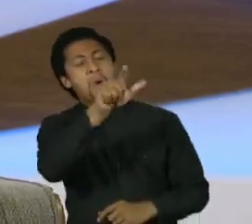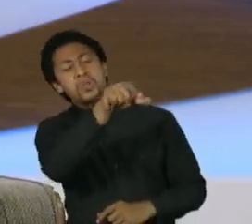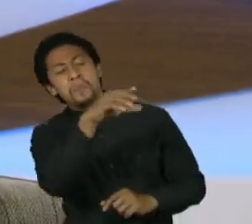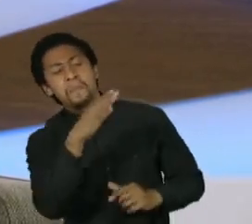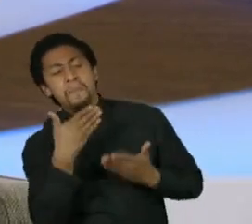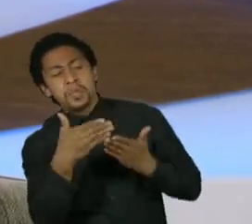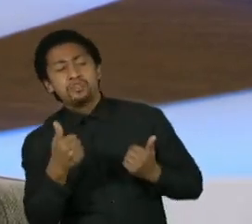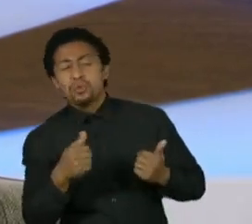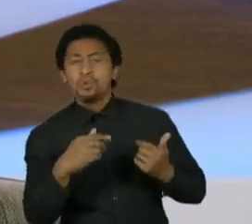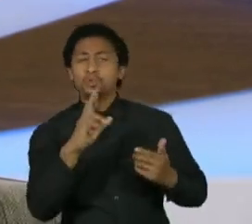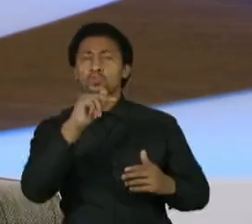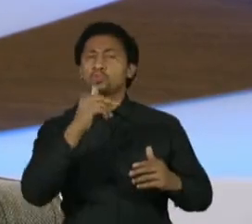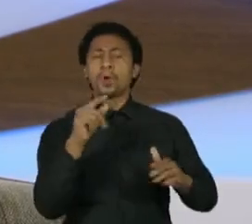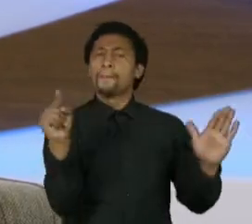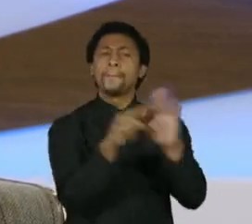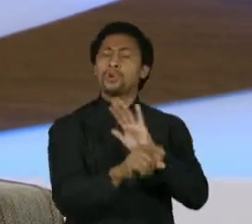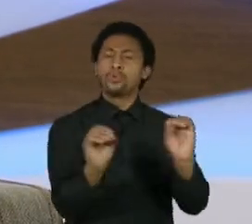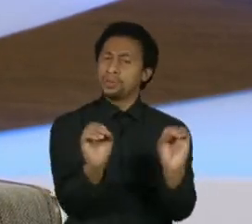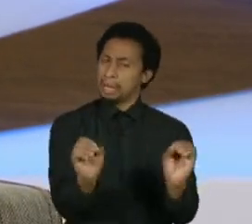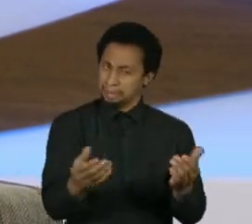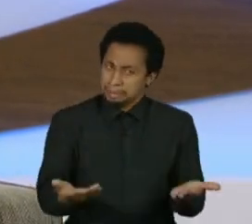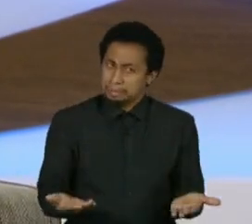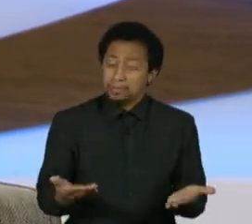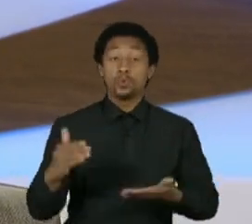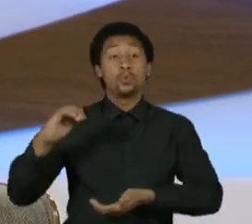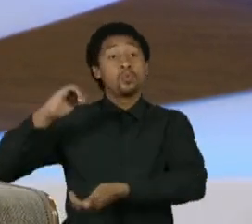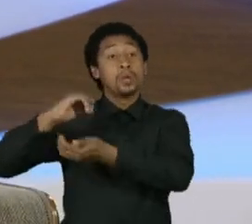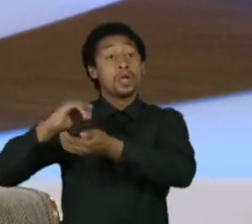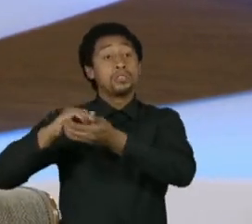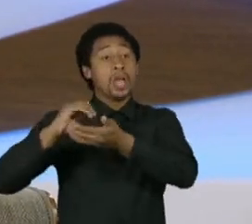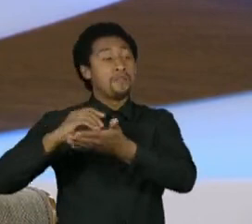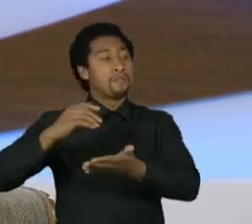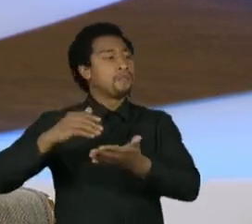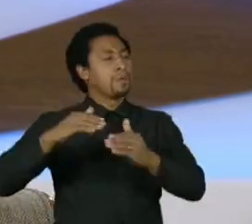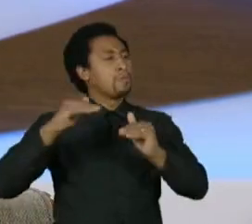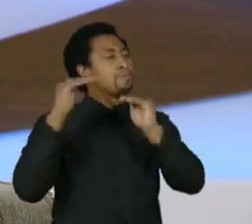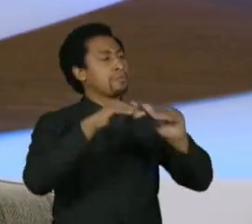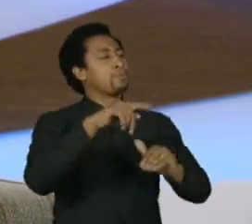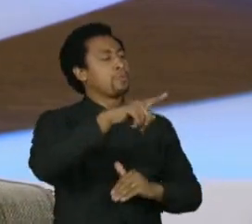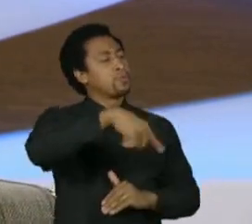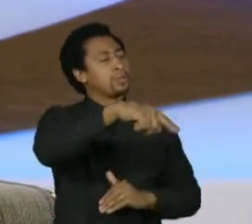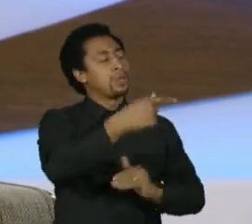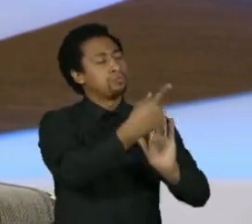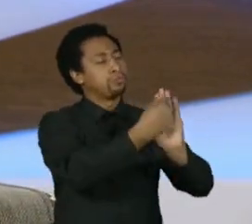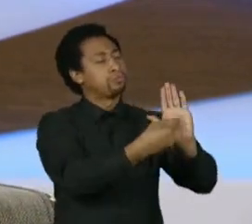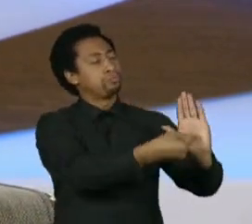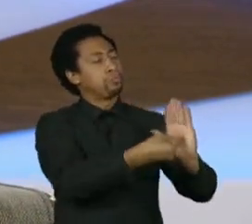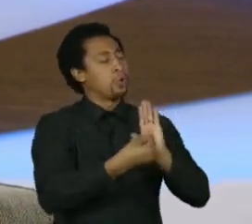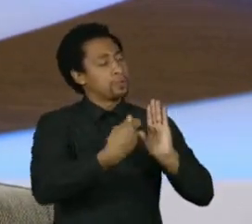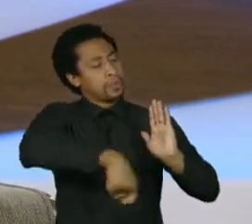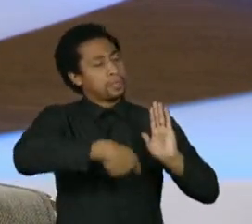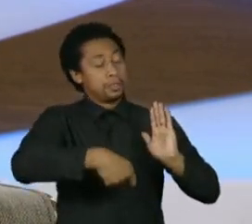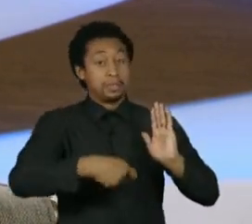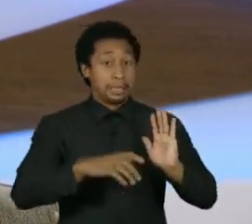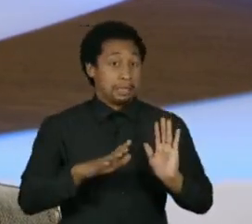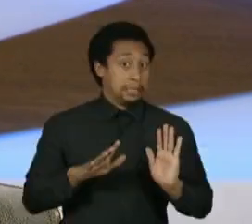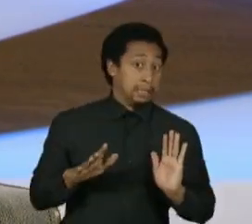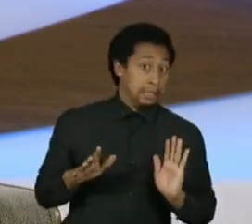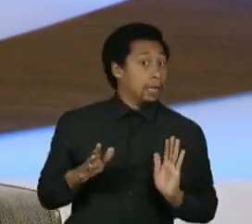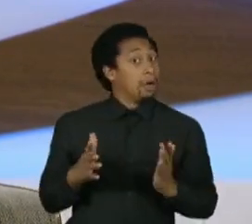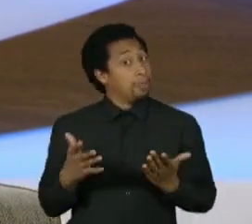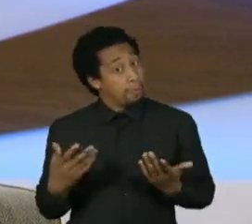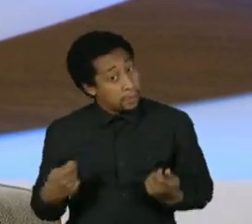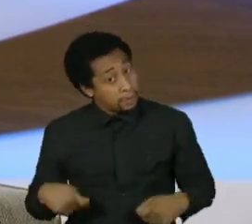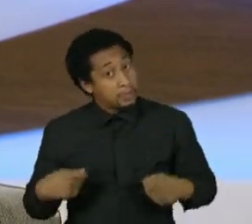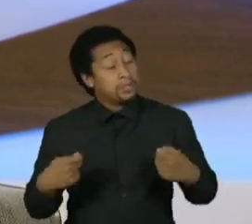orçamento. Quando houve a decisão do Supremo Tribunal Federal, o que houve foi uma advertência, no sentido de que, não obstante houvesse uma indicação que